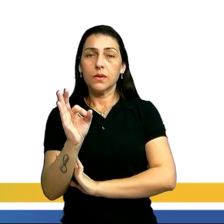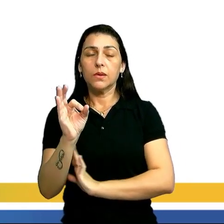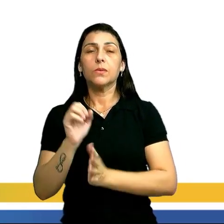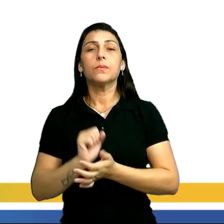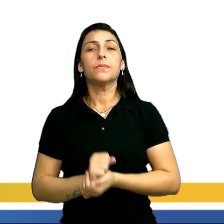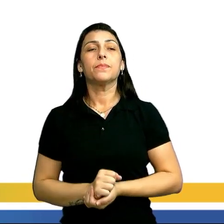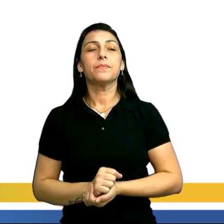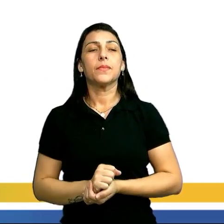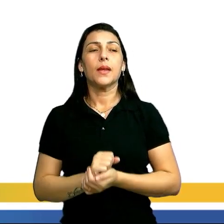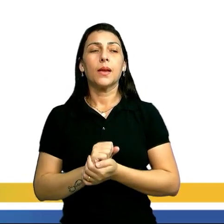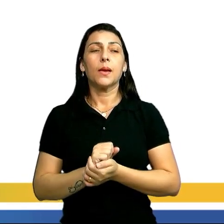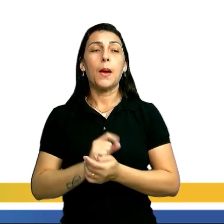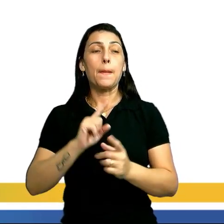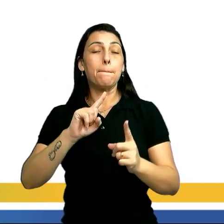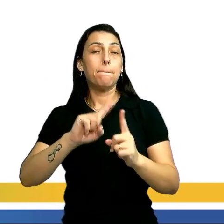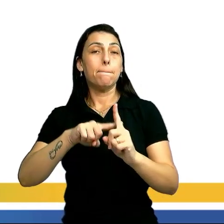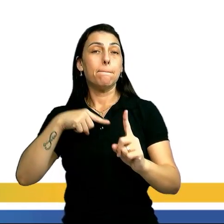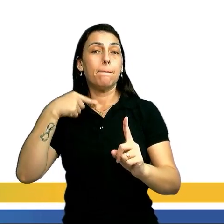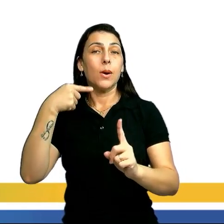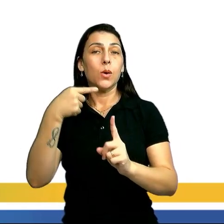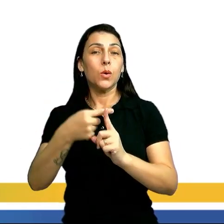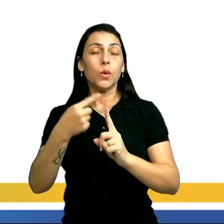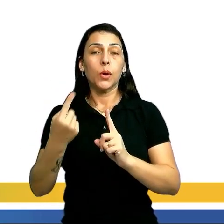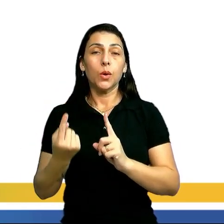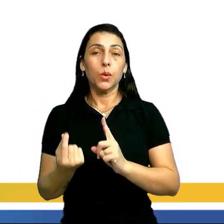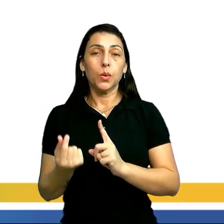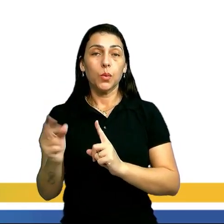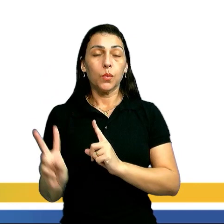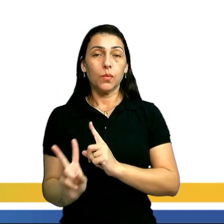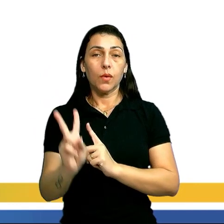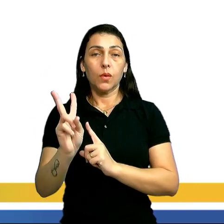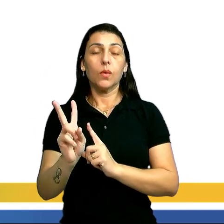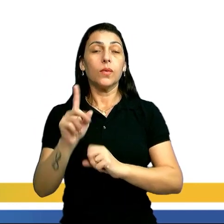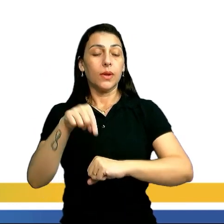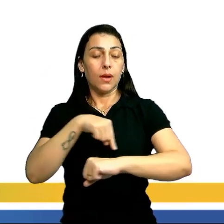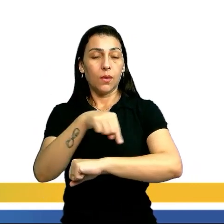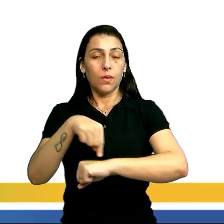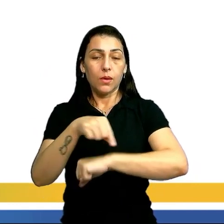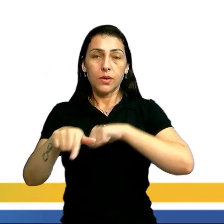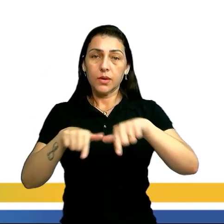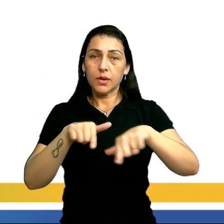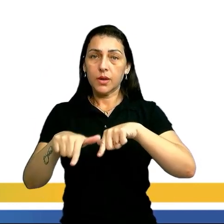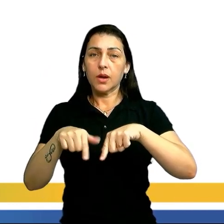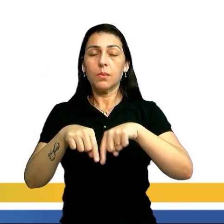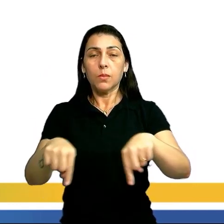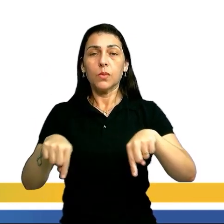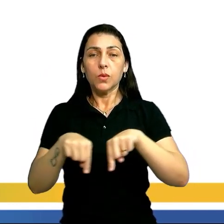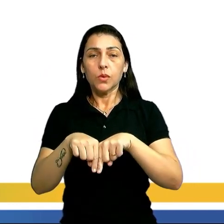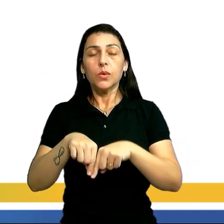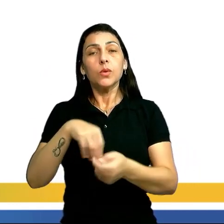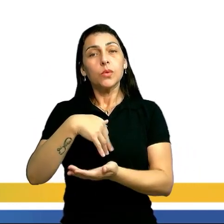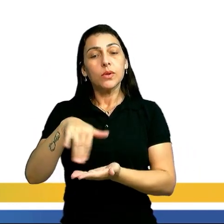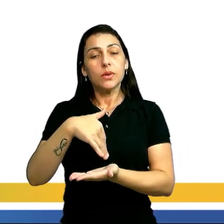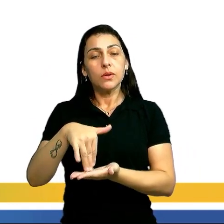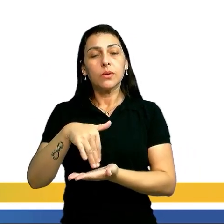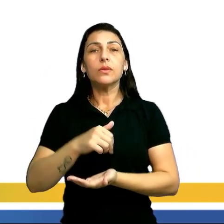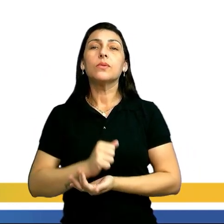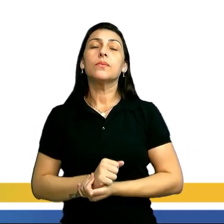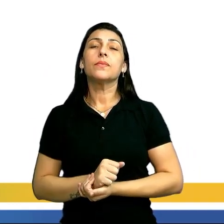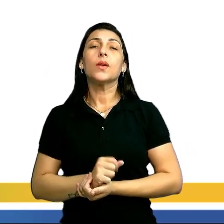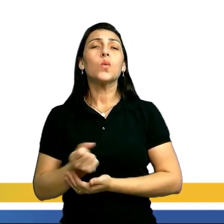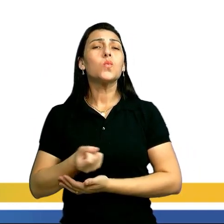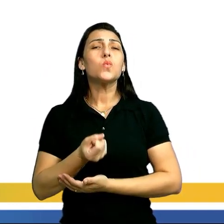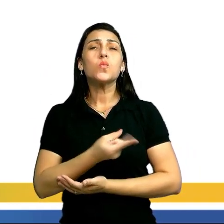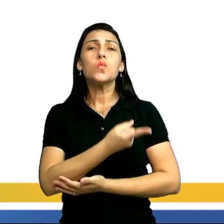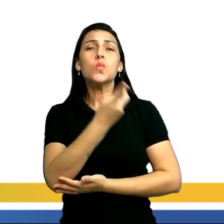60%, maior que o valor de sua hora de trabalho no escritório.